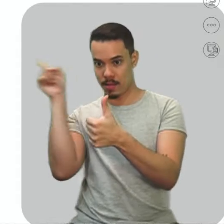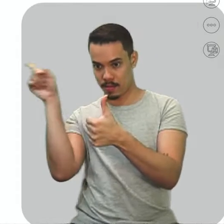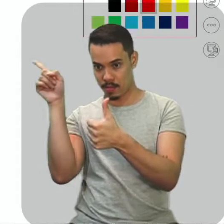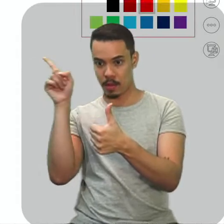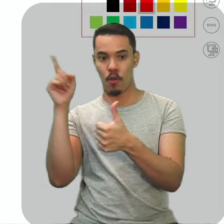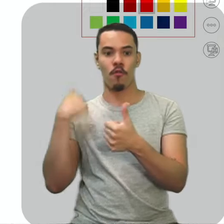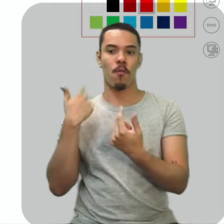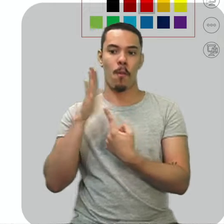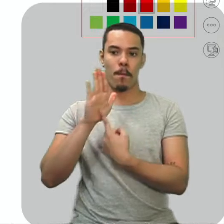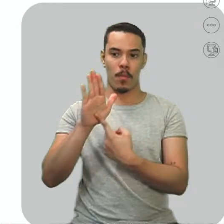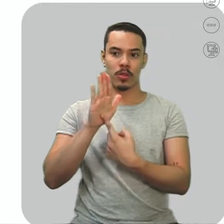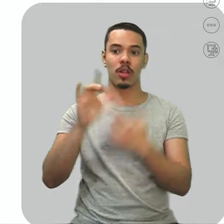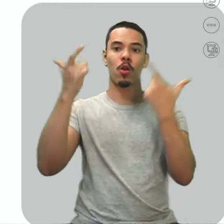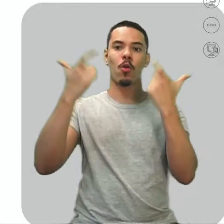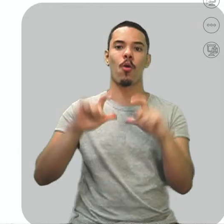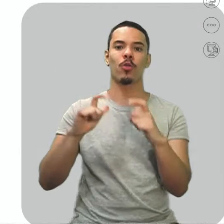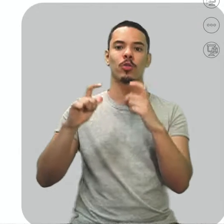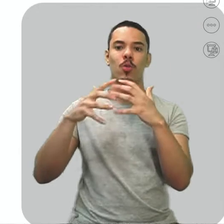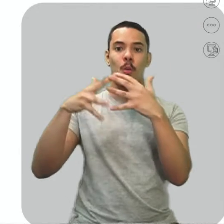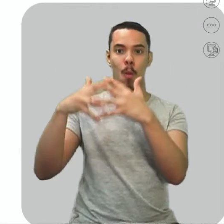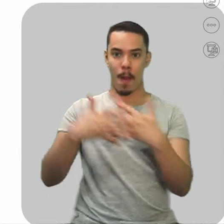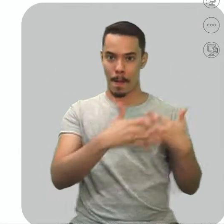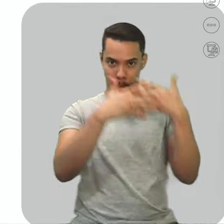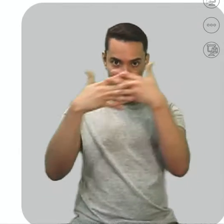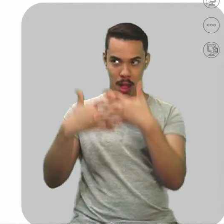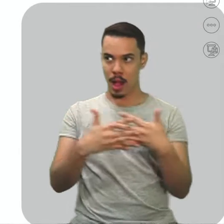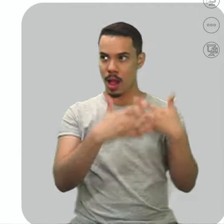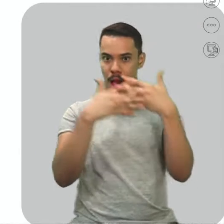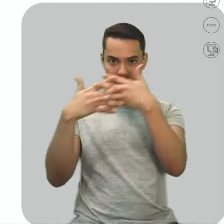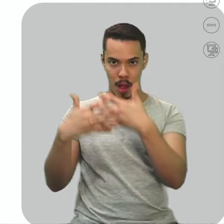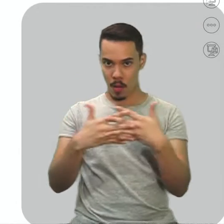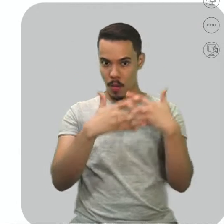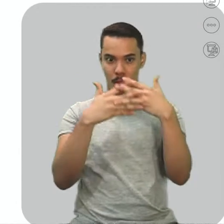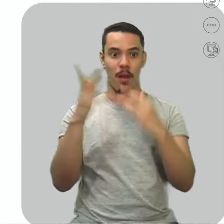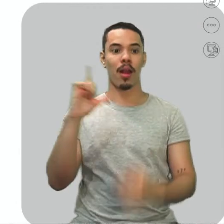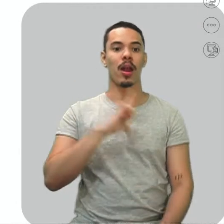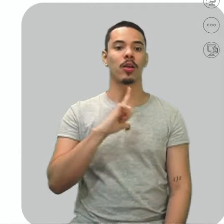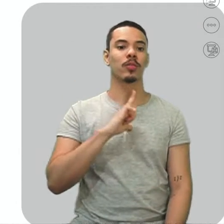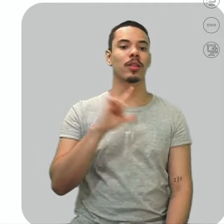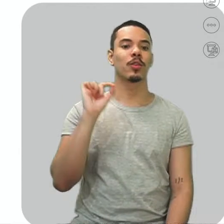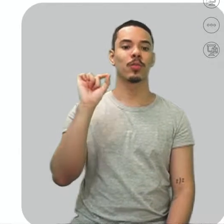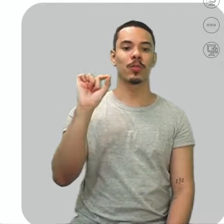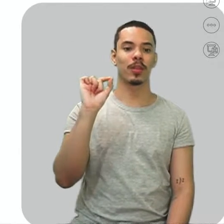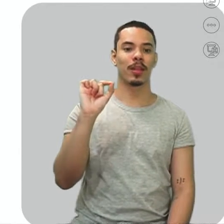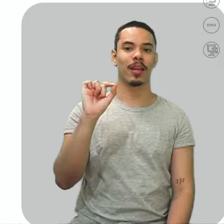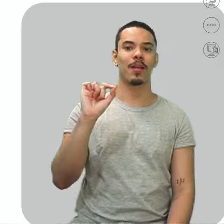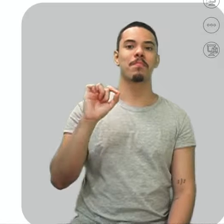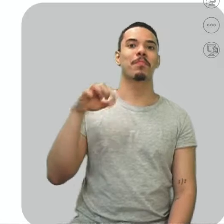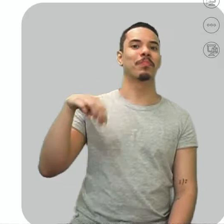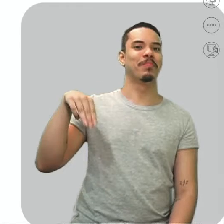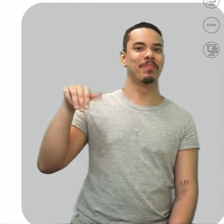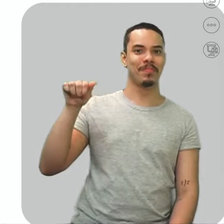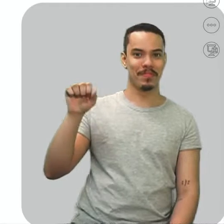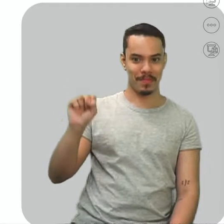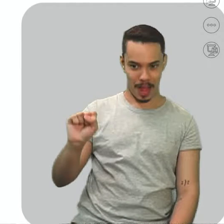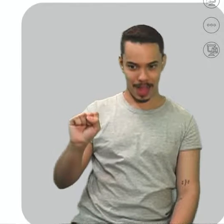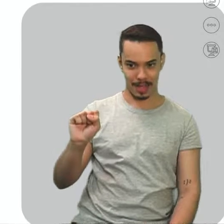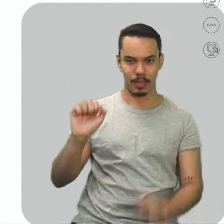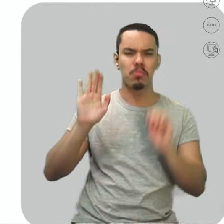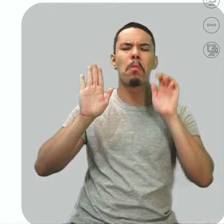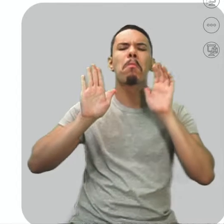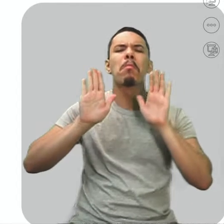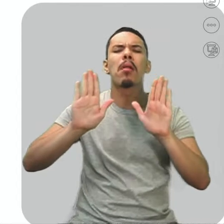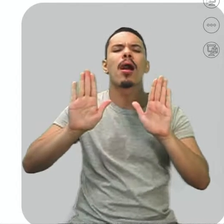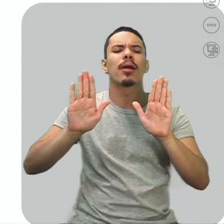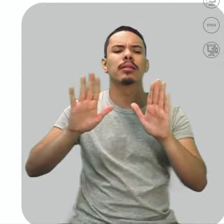do caminhãozinho aqui Oi ó eu tenho este mas